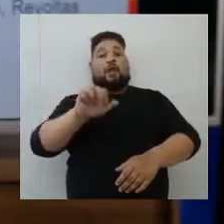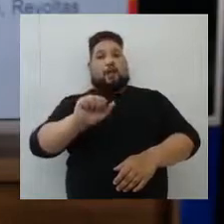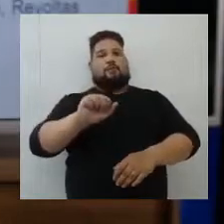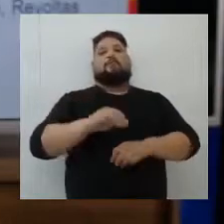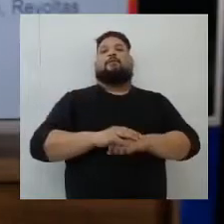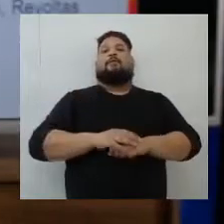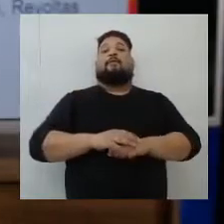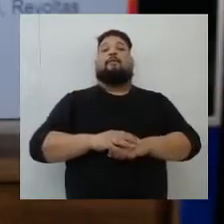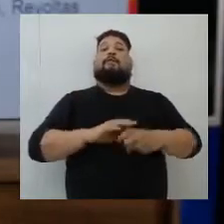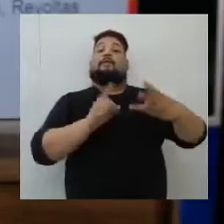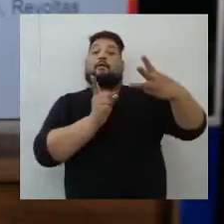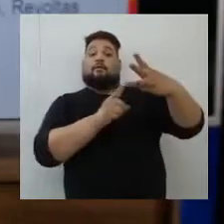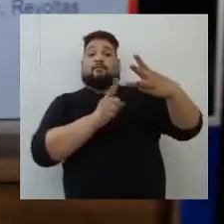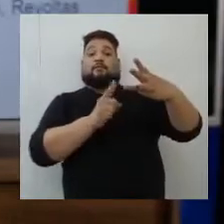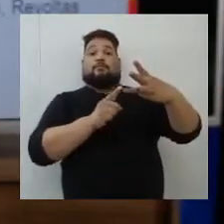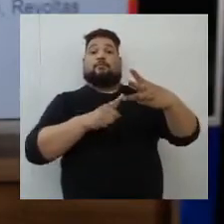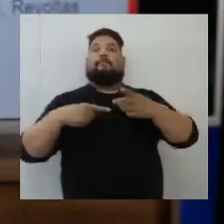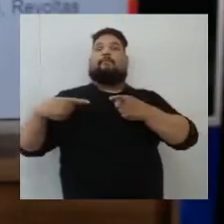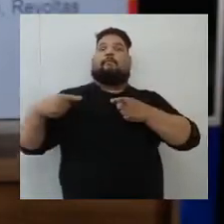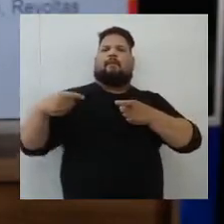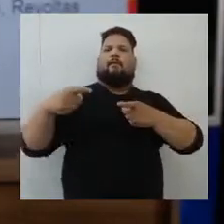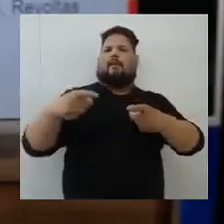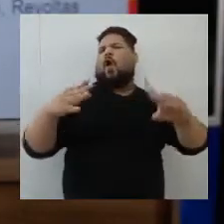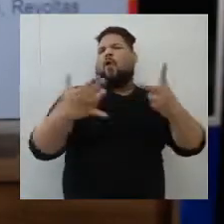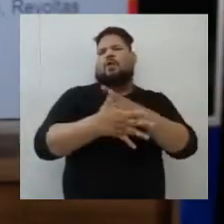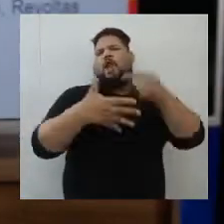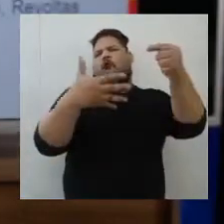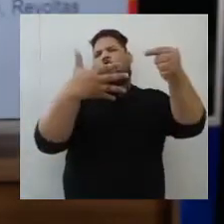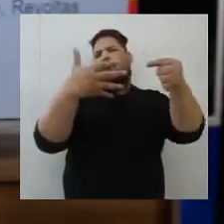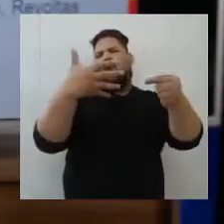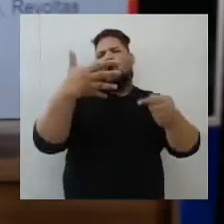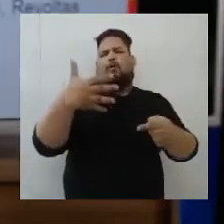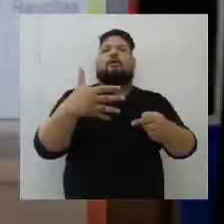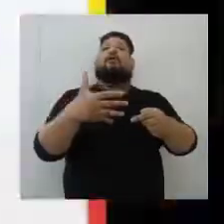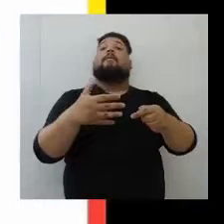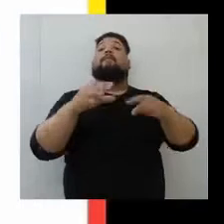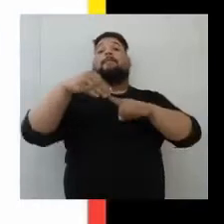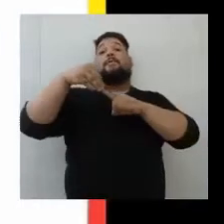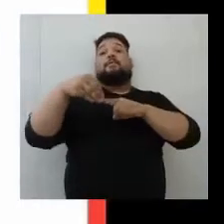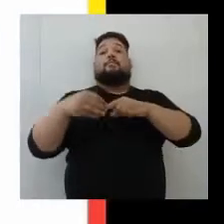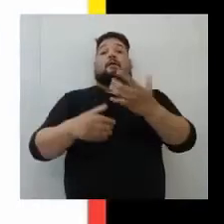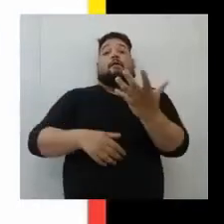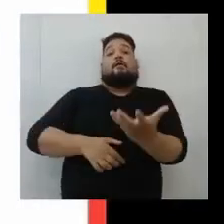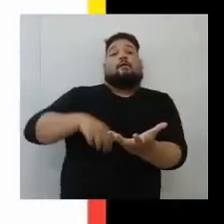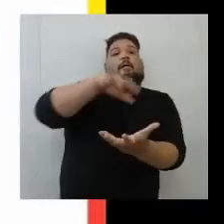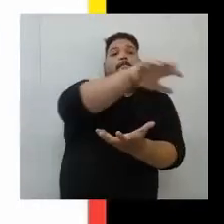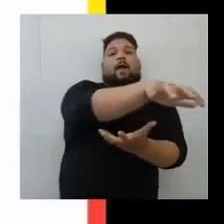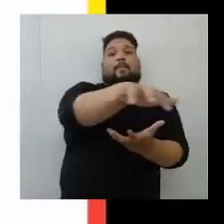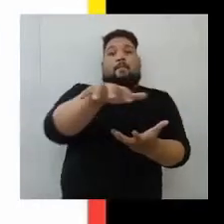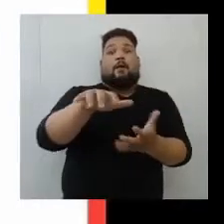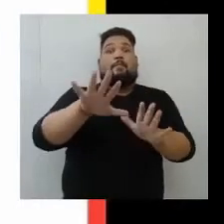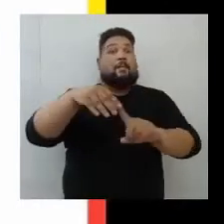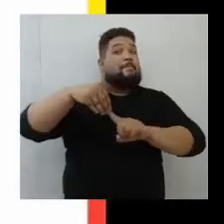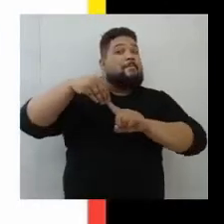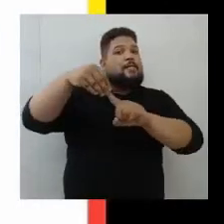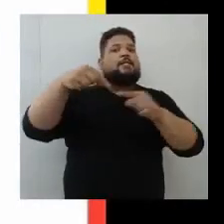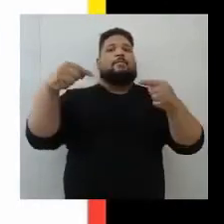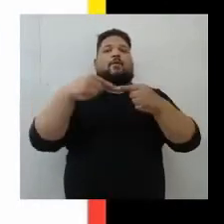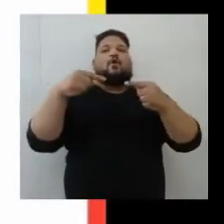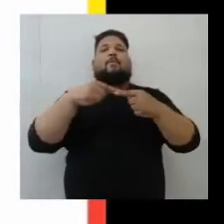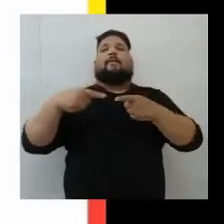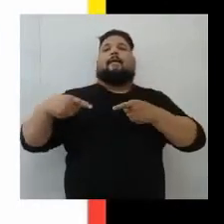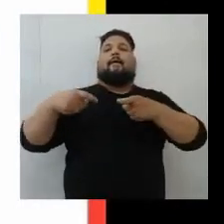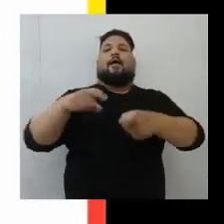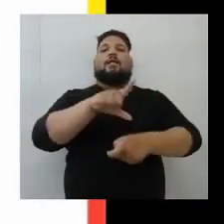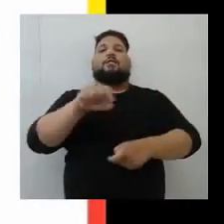guerra, apesar de várias guerras, principalmente entre feudos, a que mais merece destaque é a Guerra dos 100